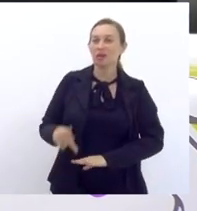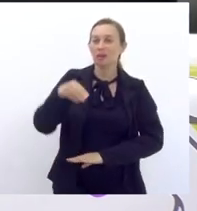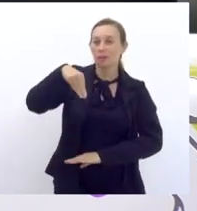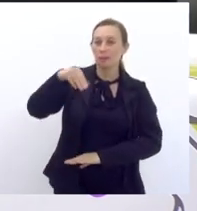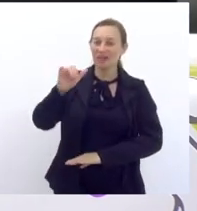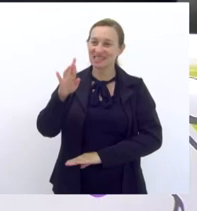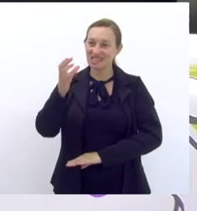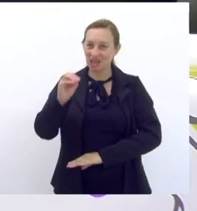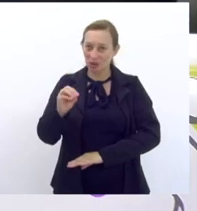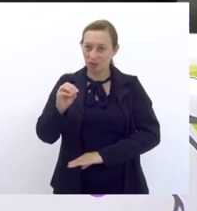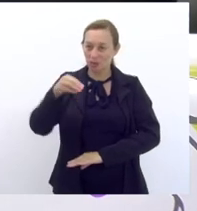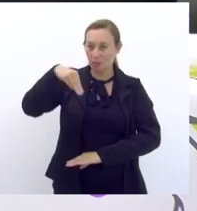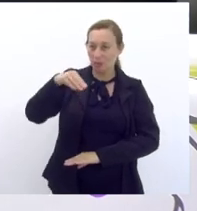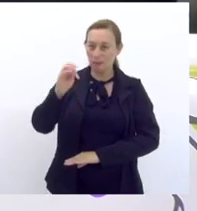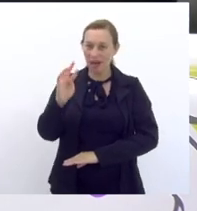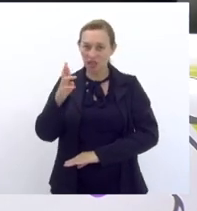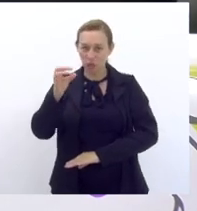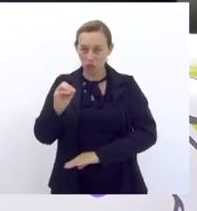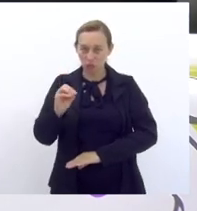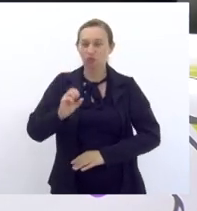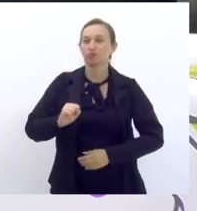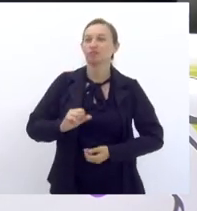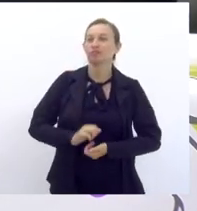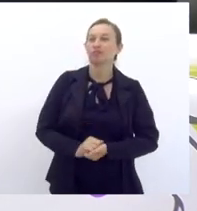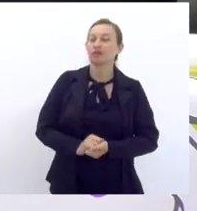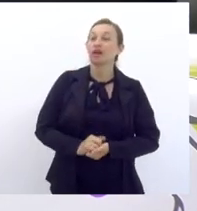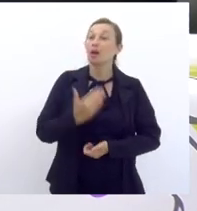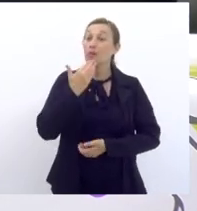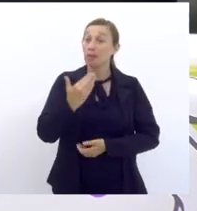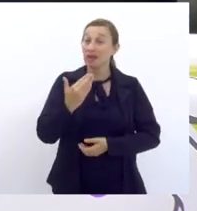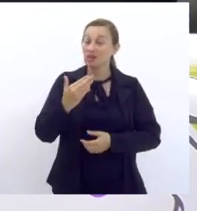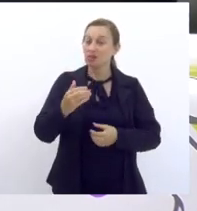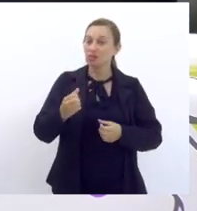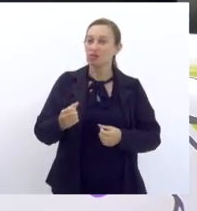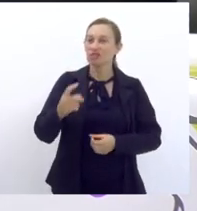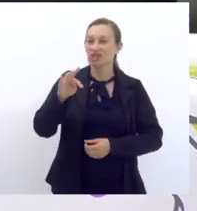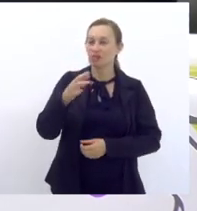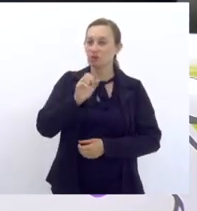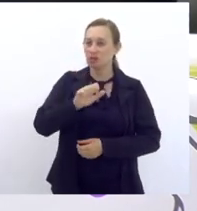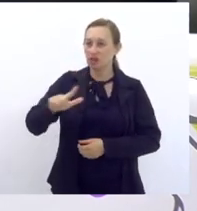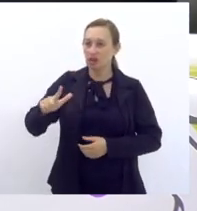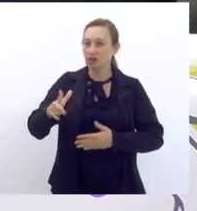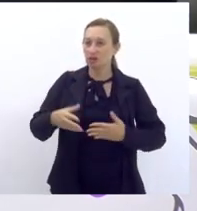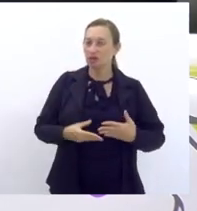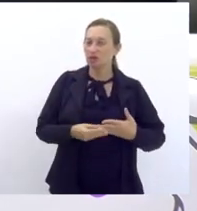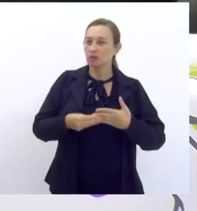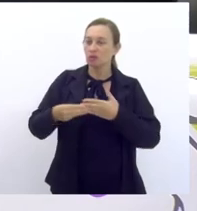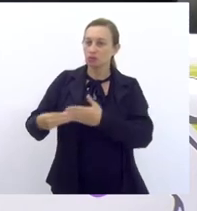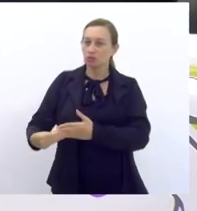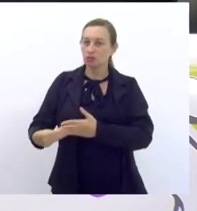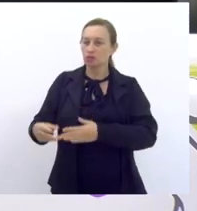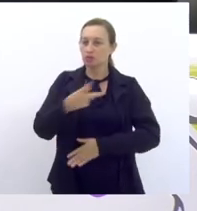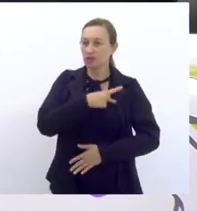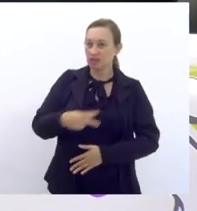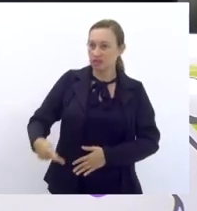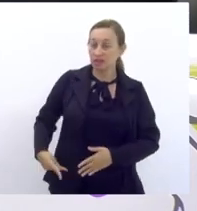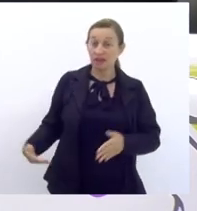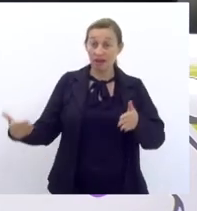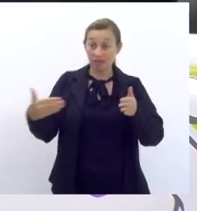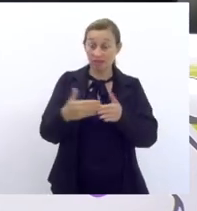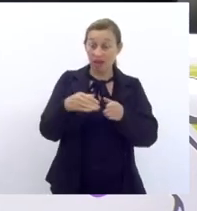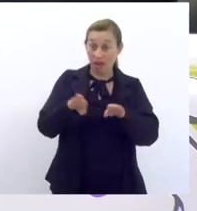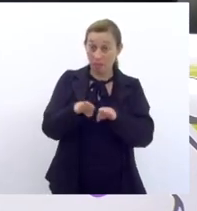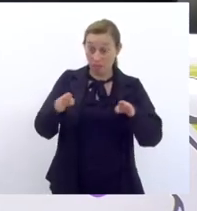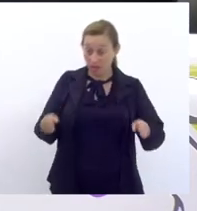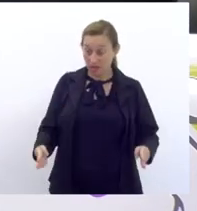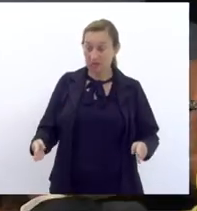Mattos Marques solicita o cerimonial que conduz o presidente Marcelo até esta